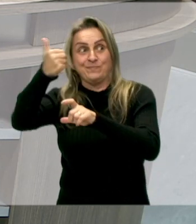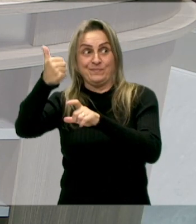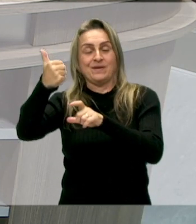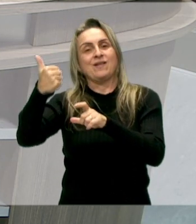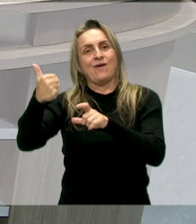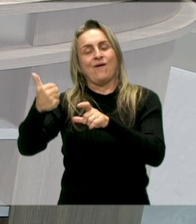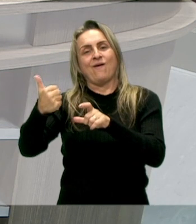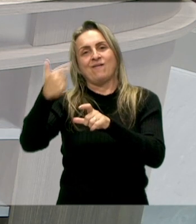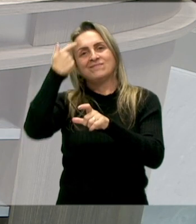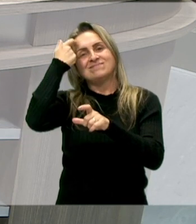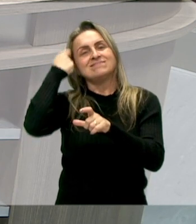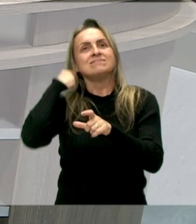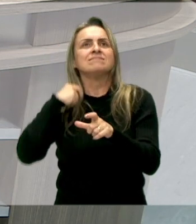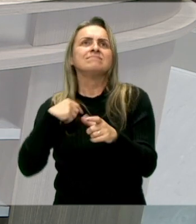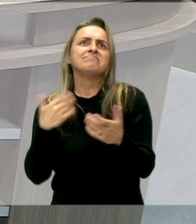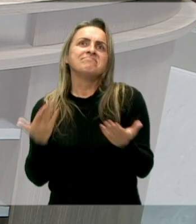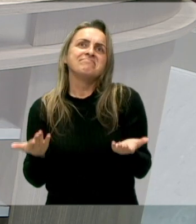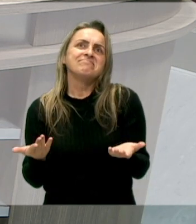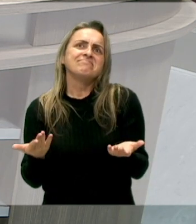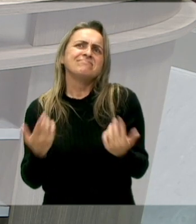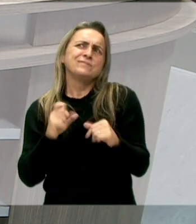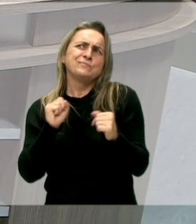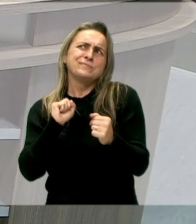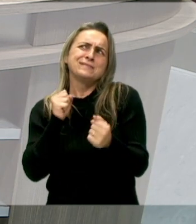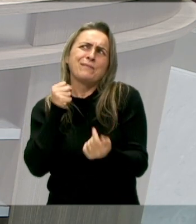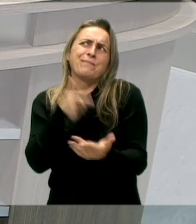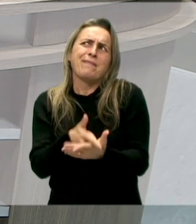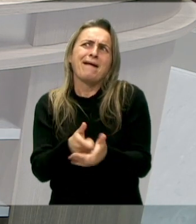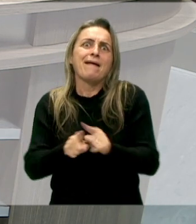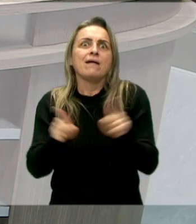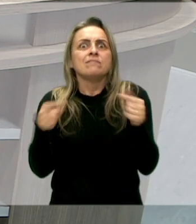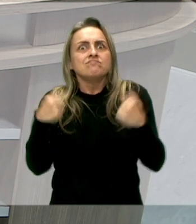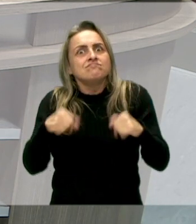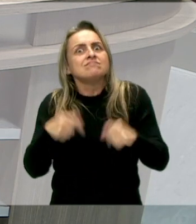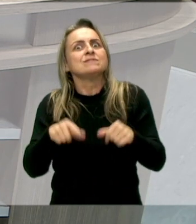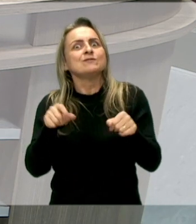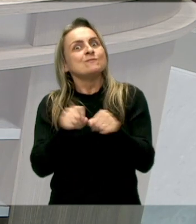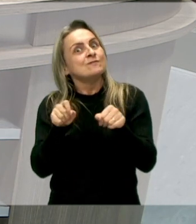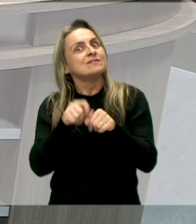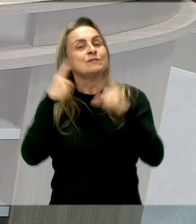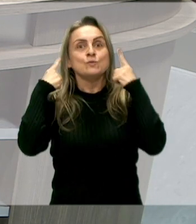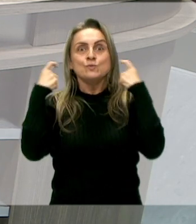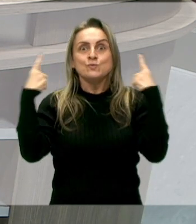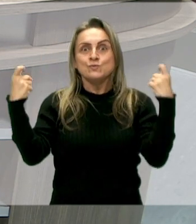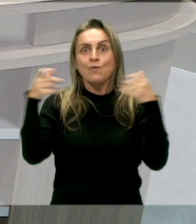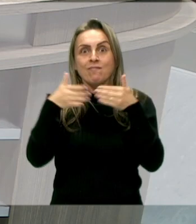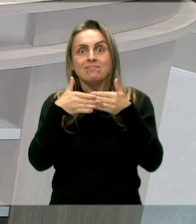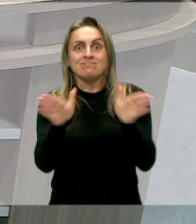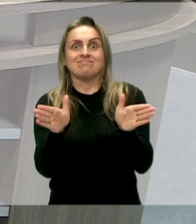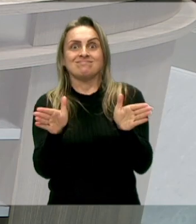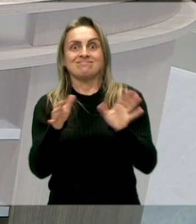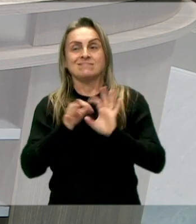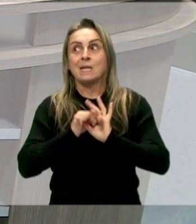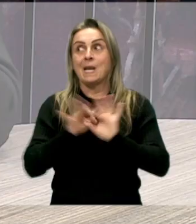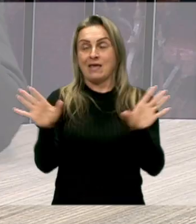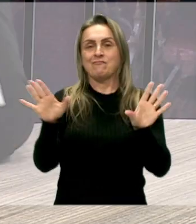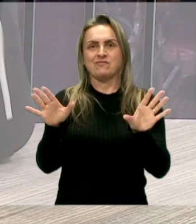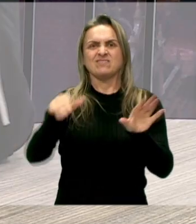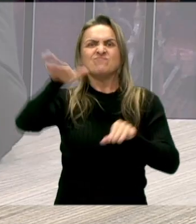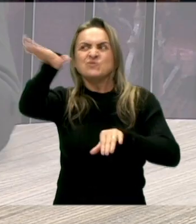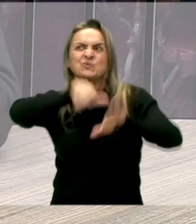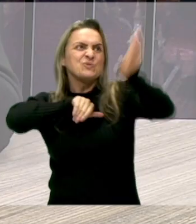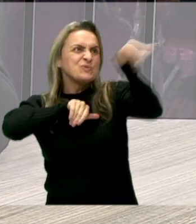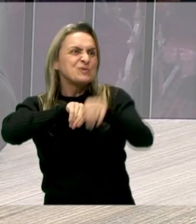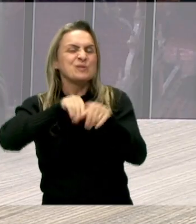Não precisa pagar a gente, mas a gente precisa fazer o nosso som aberto e que a gente chame a galera, quem quiser venha, que tenha convidado de Floripa,